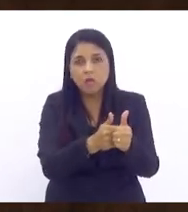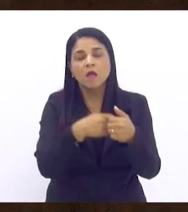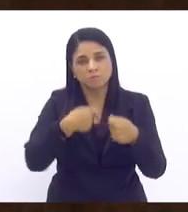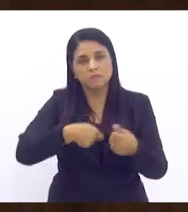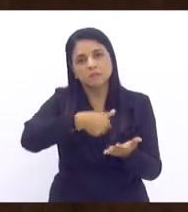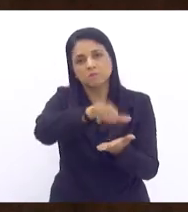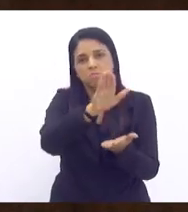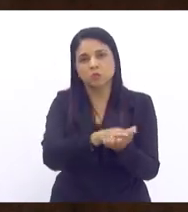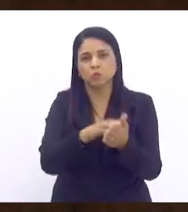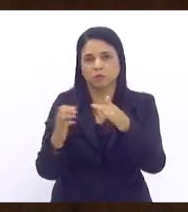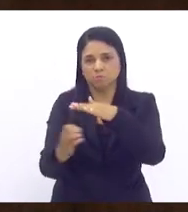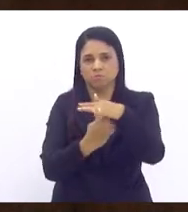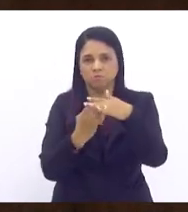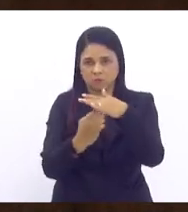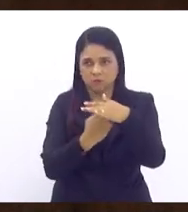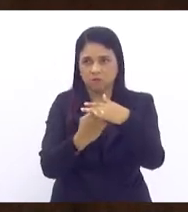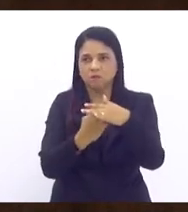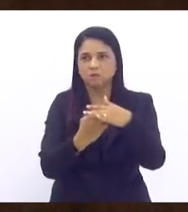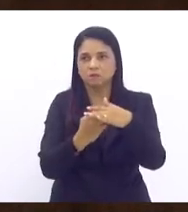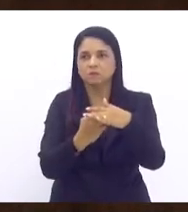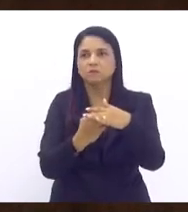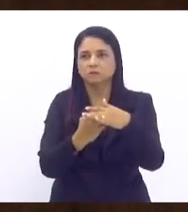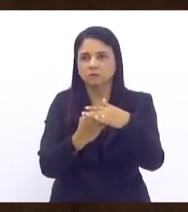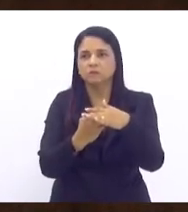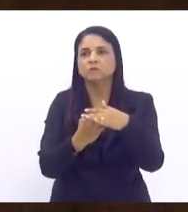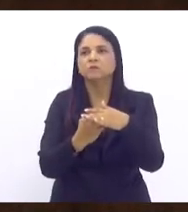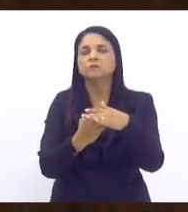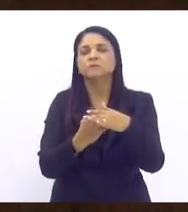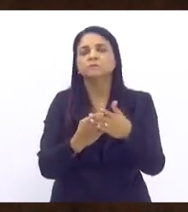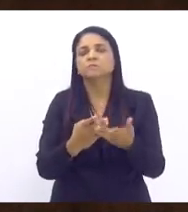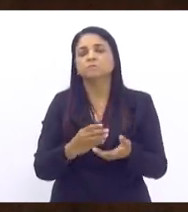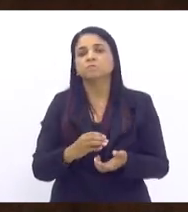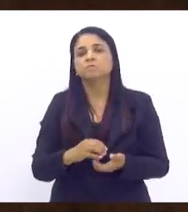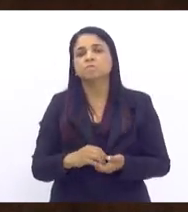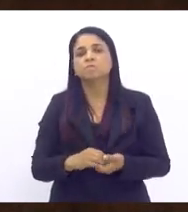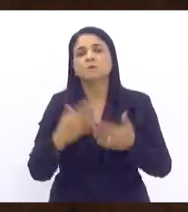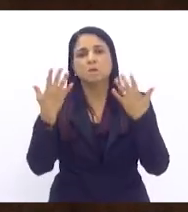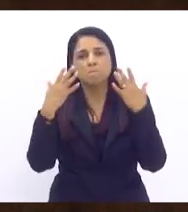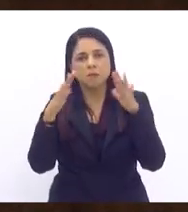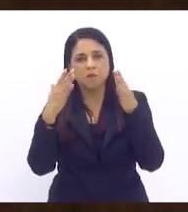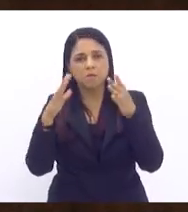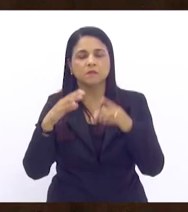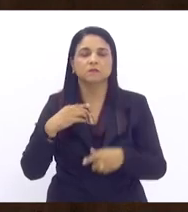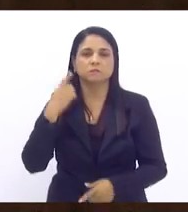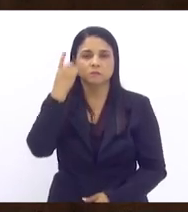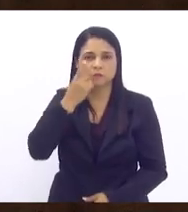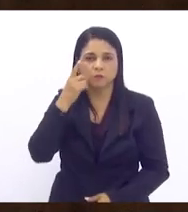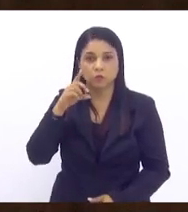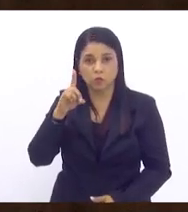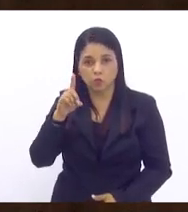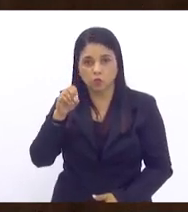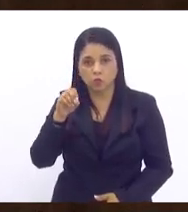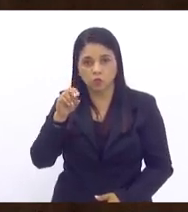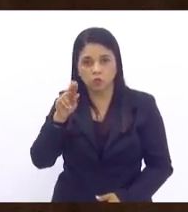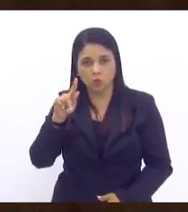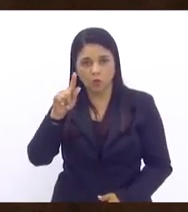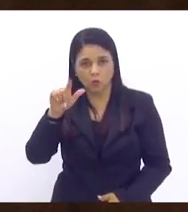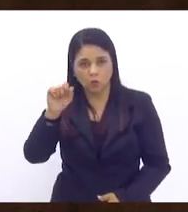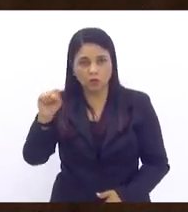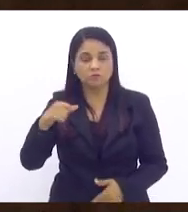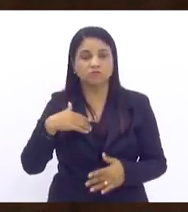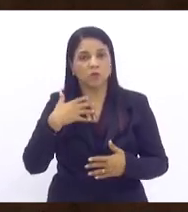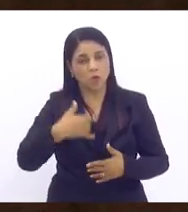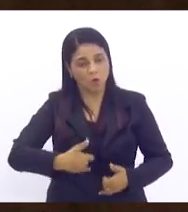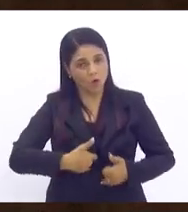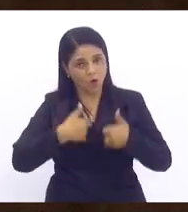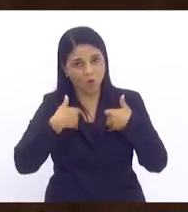acontecendo, né? Já está sendo, foi acordado através do substitutivo. E parabenizar o deputado Douglas Ruas, que muito me honra saber seu primeiro